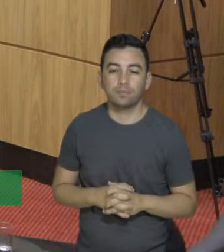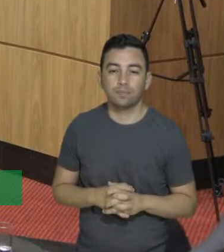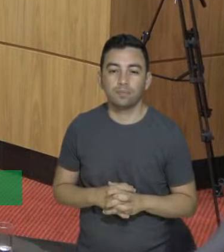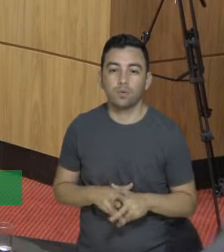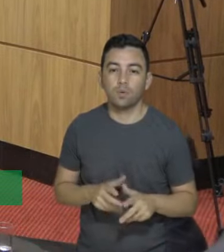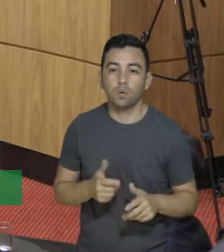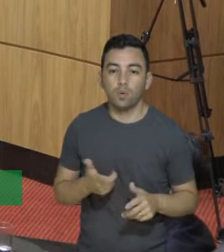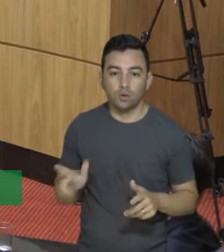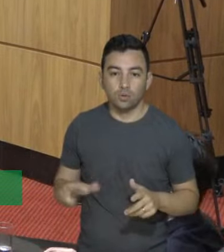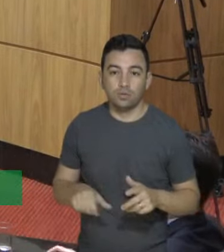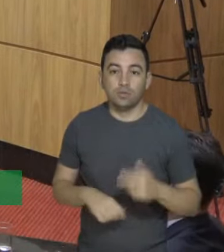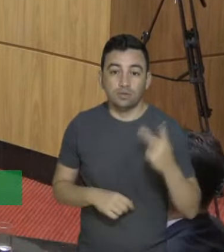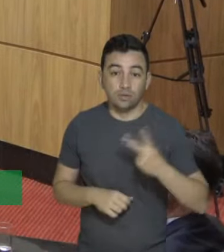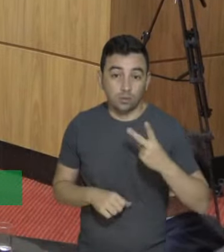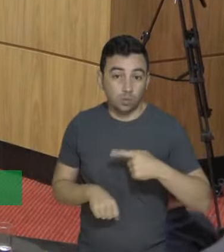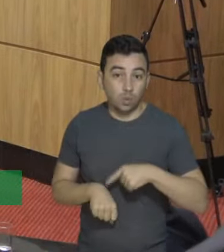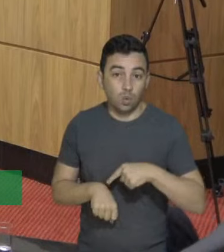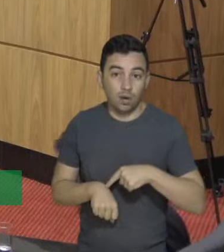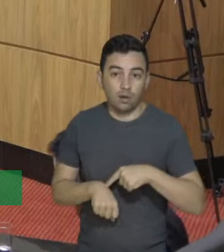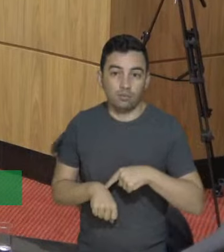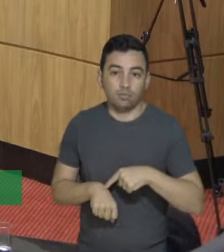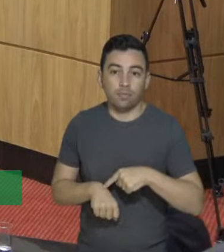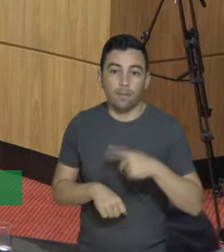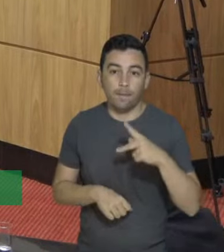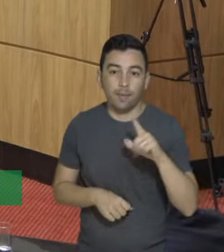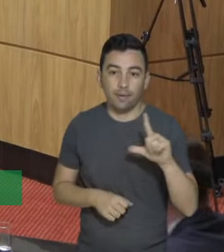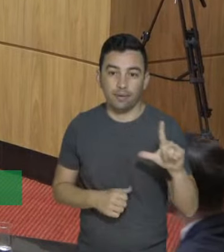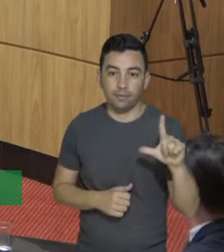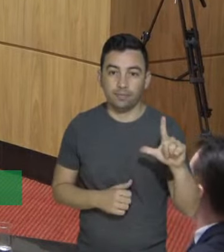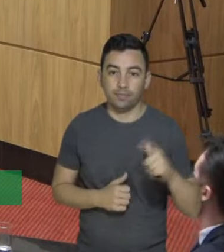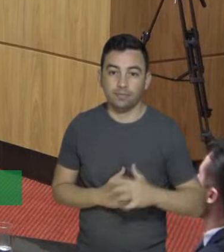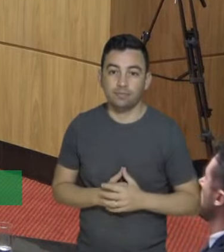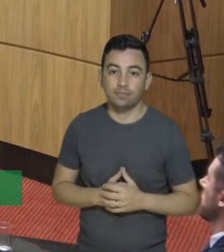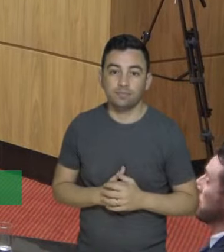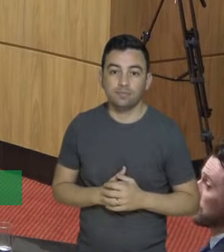Segundo horário pertence ao PL.